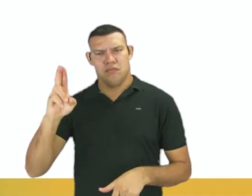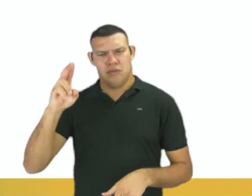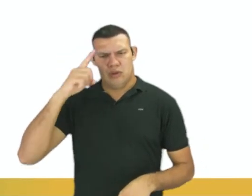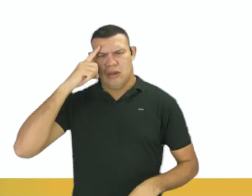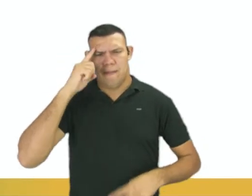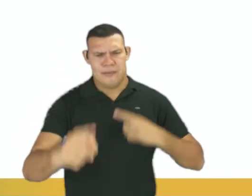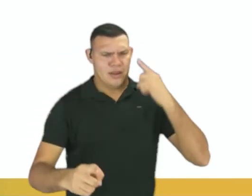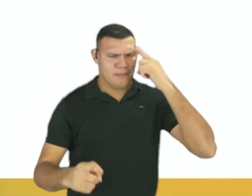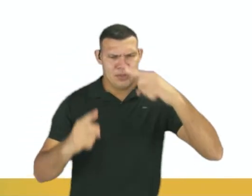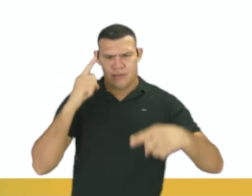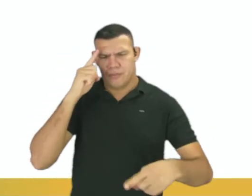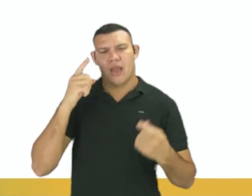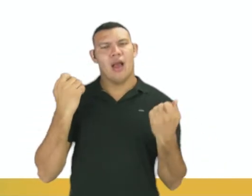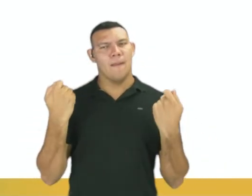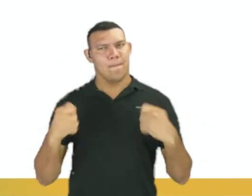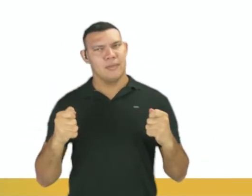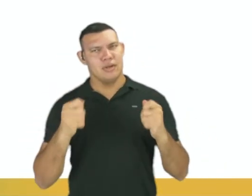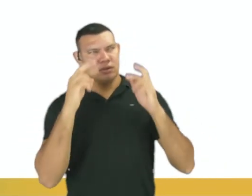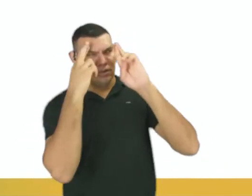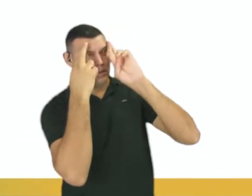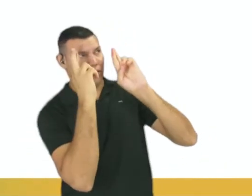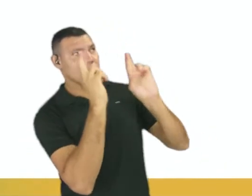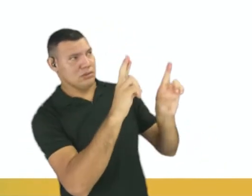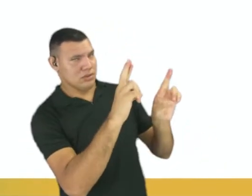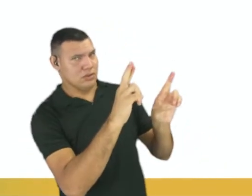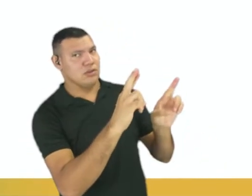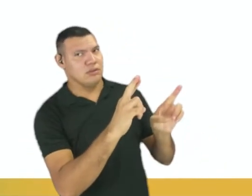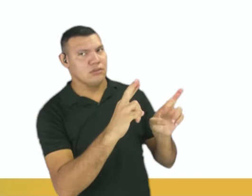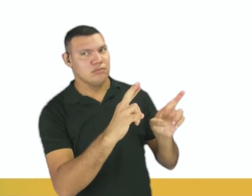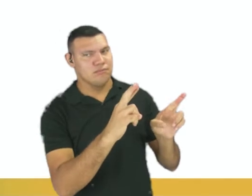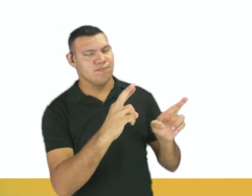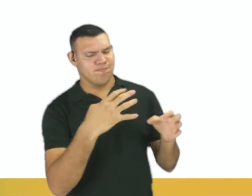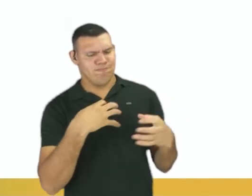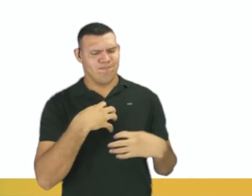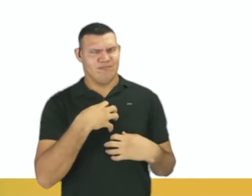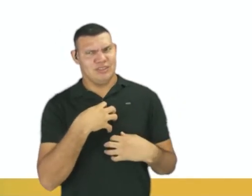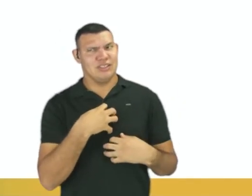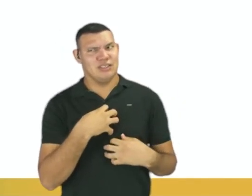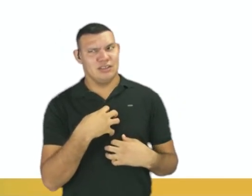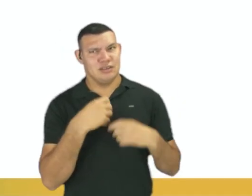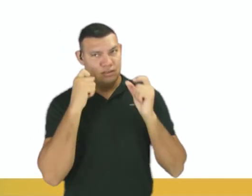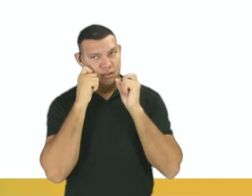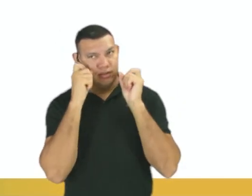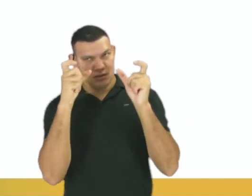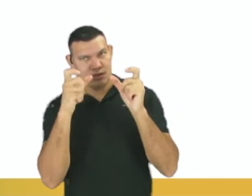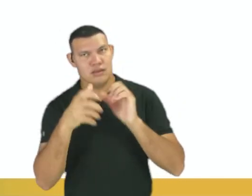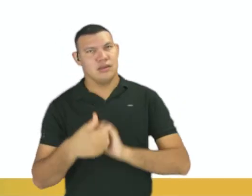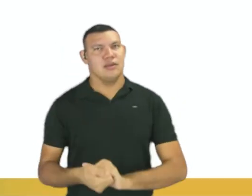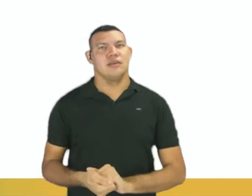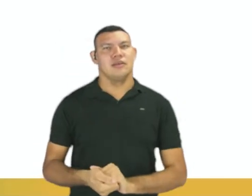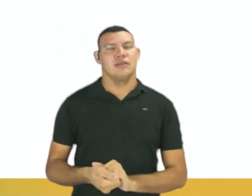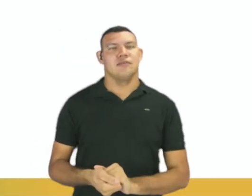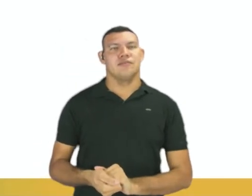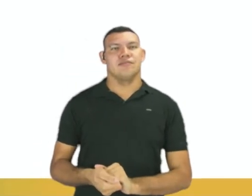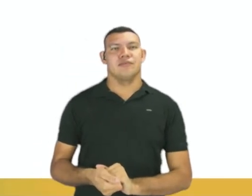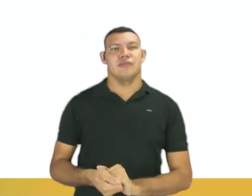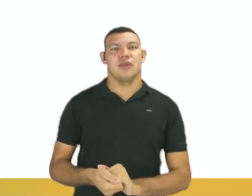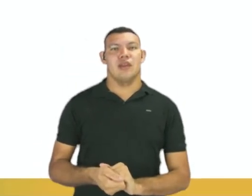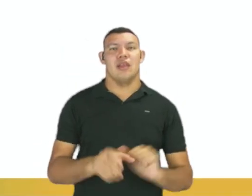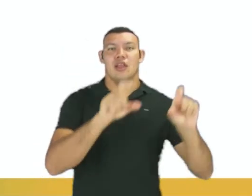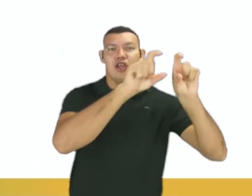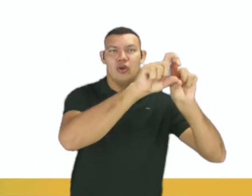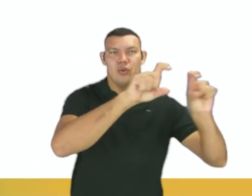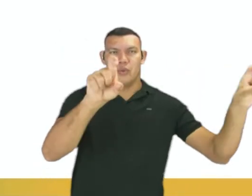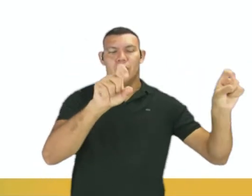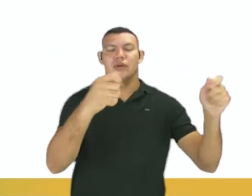professor é meio mais ou menos isso sentido que vocês precisam se atentar quando uma oração ela